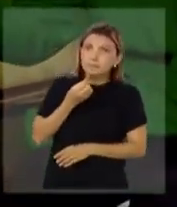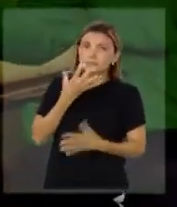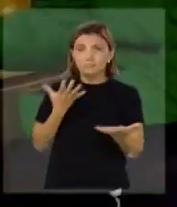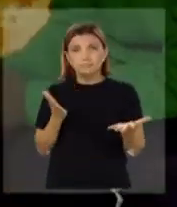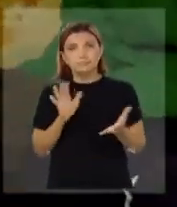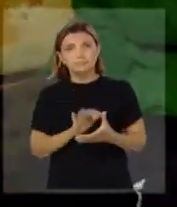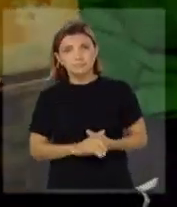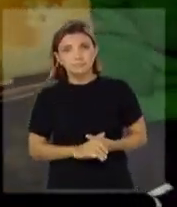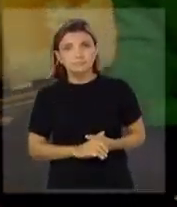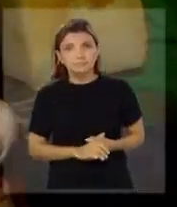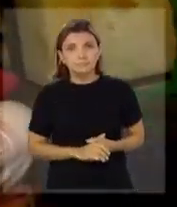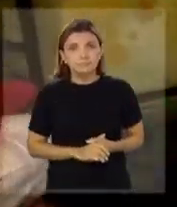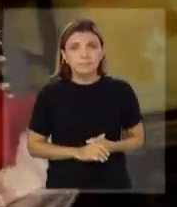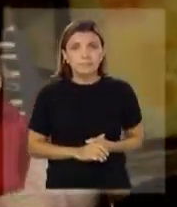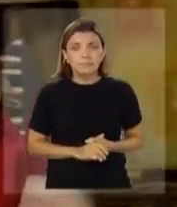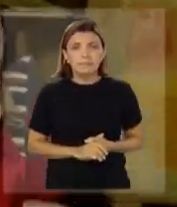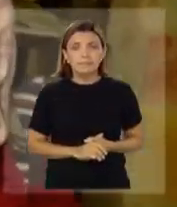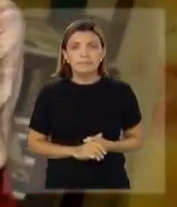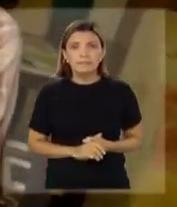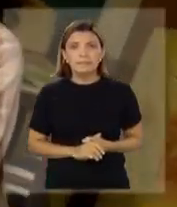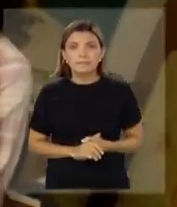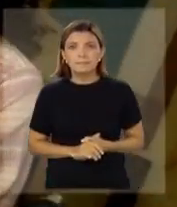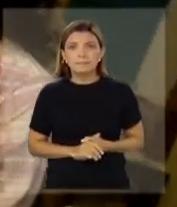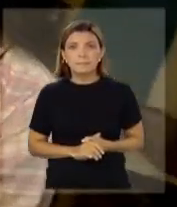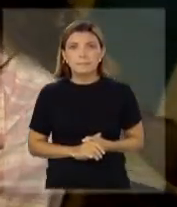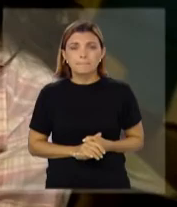Tá bom, gente.